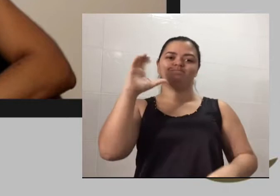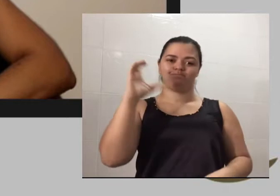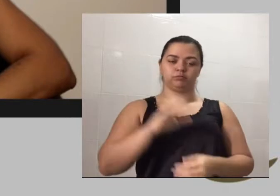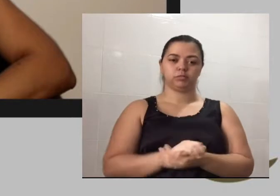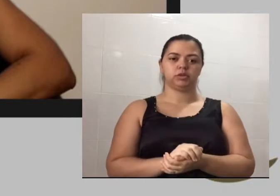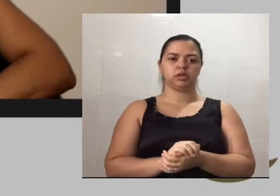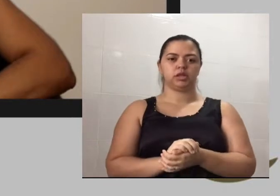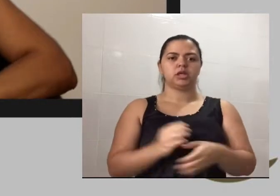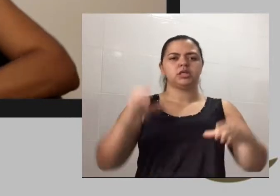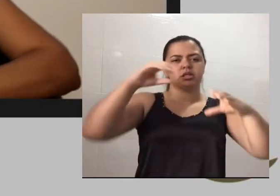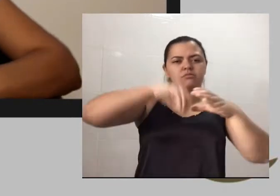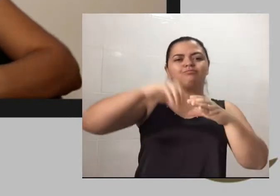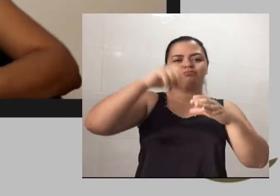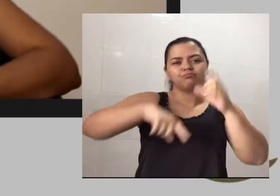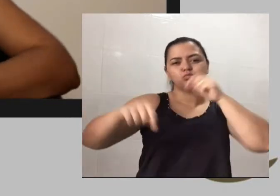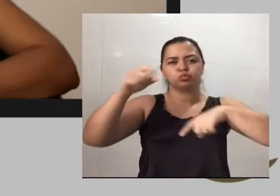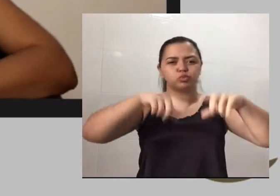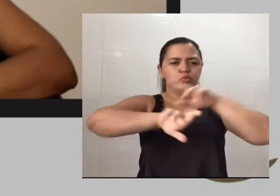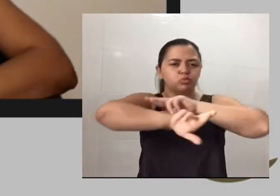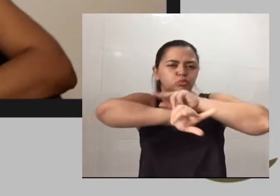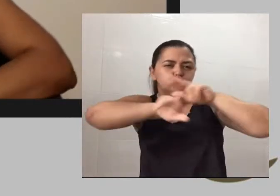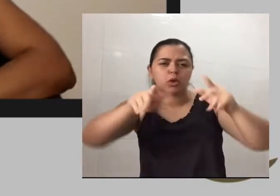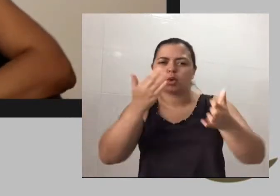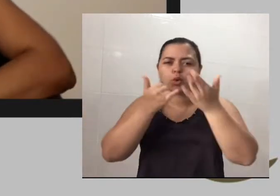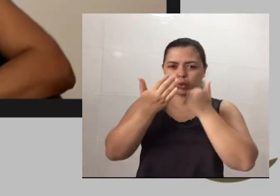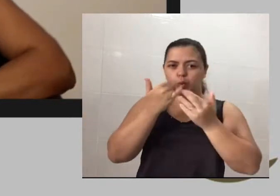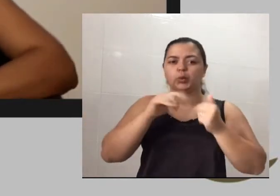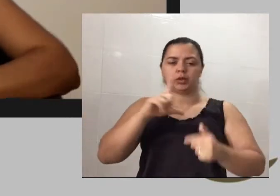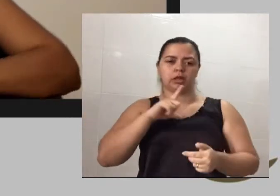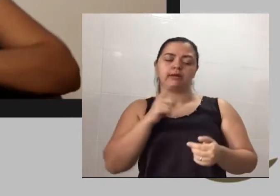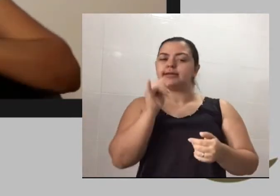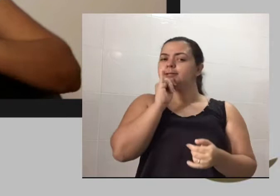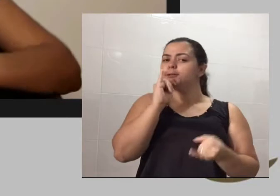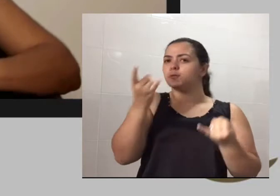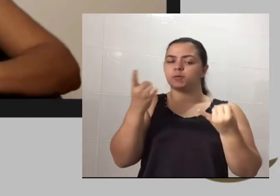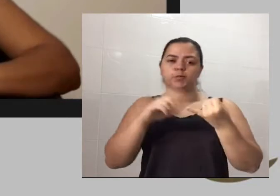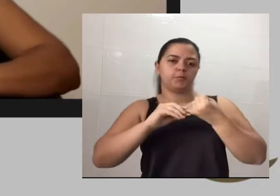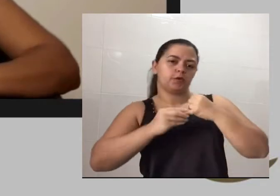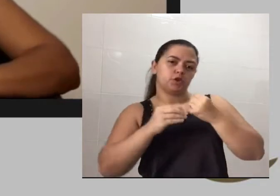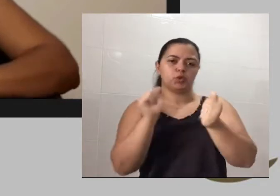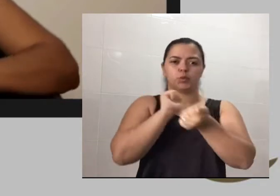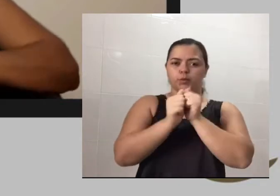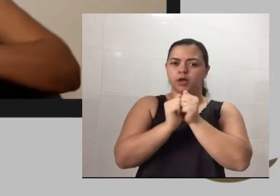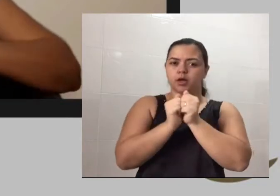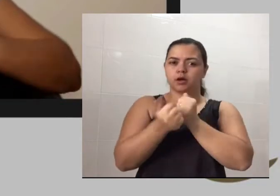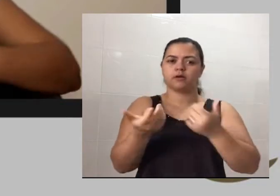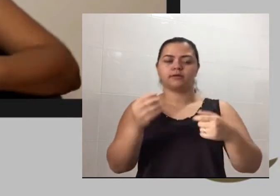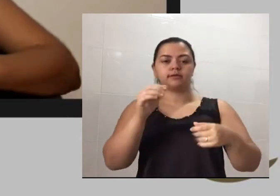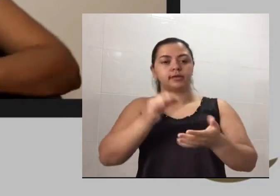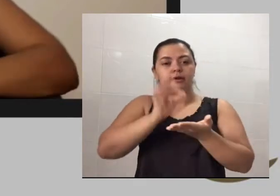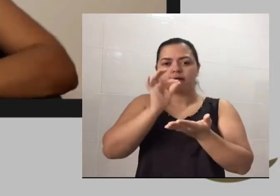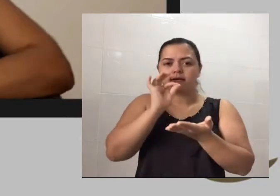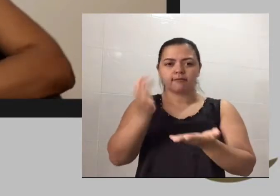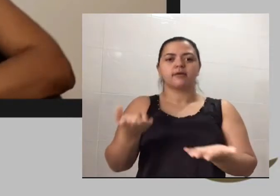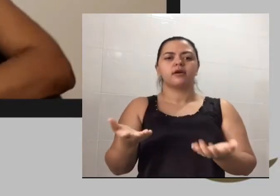básicas, elas são compostas por diversos tipos de alimentos, como feijão, arroz, café, alimentos